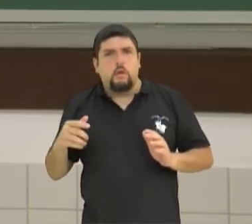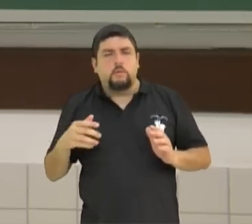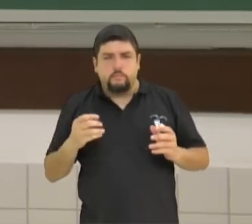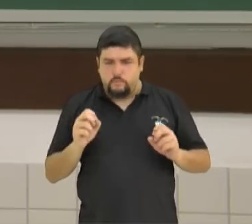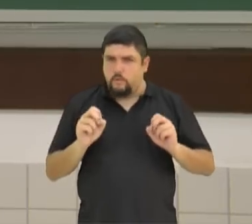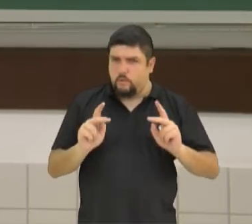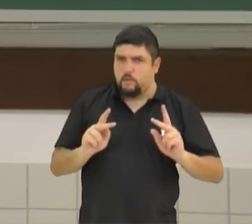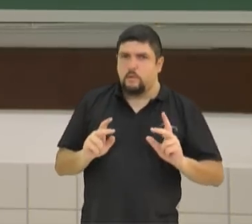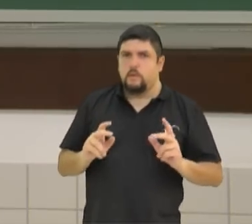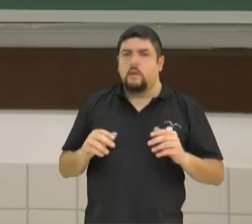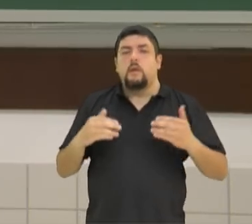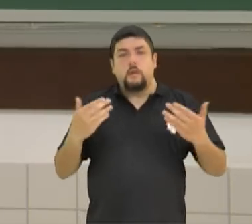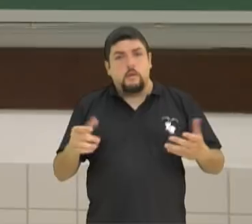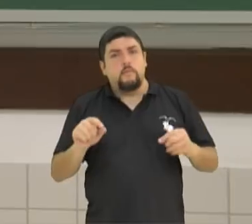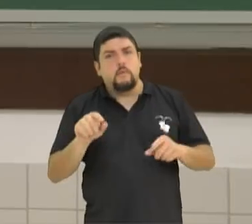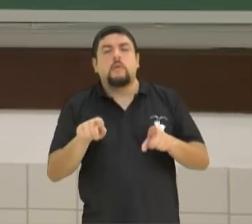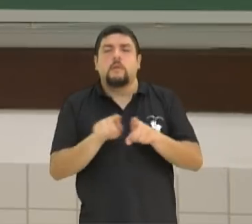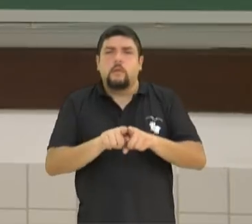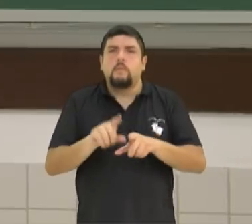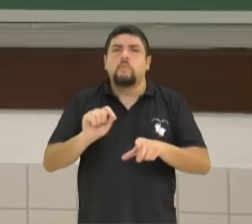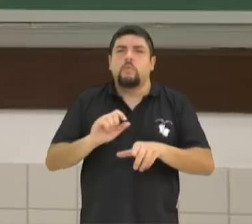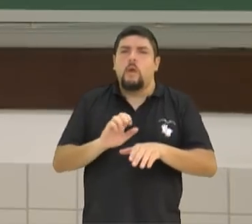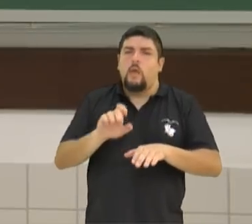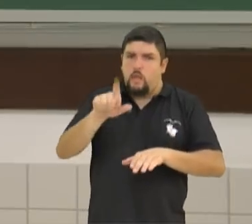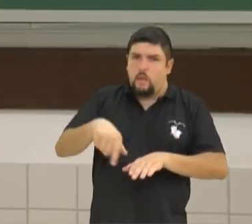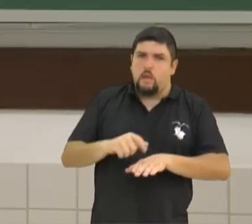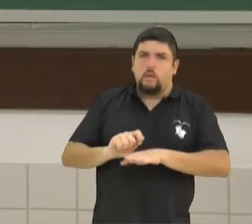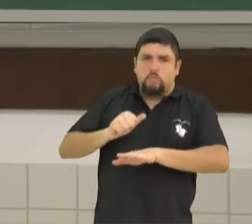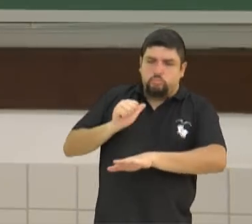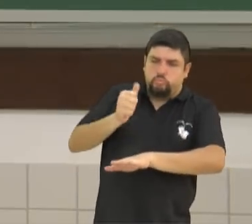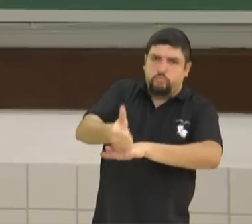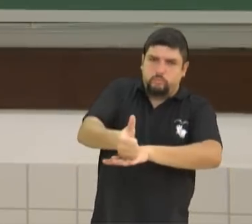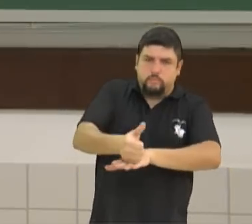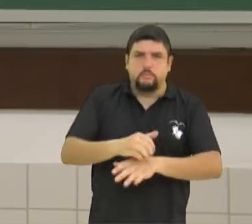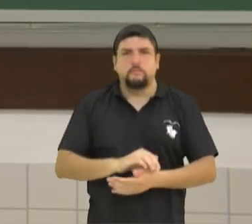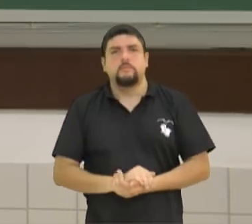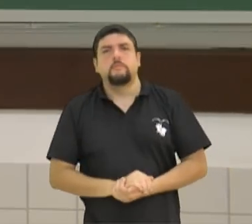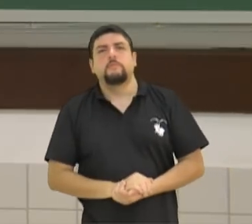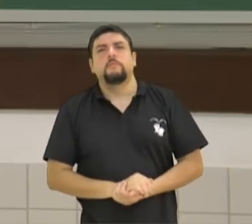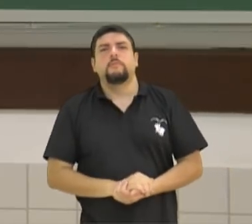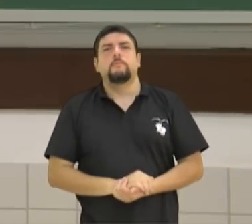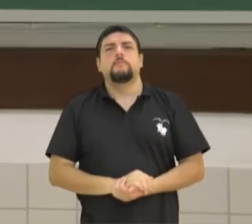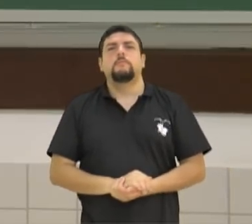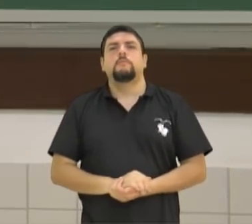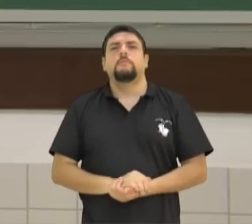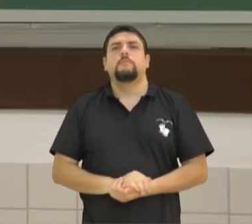consumo. Então a gente tem aí mais uma situação de metonímia, dentre outras tantas, ok?